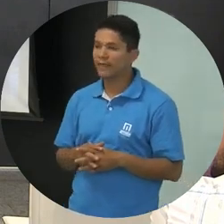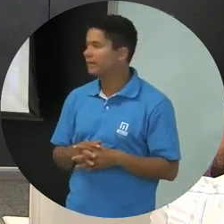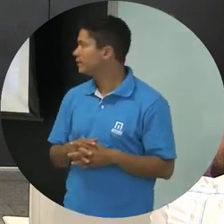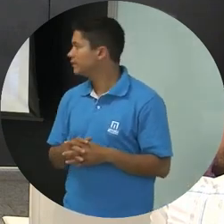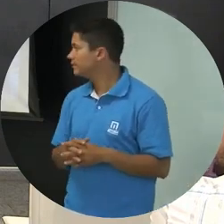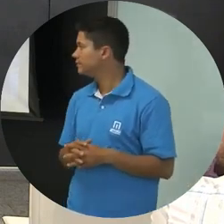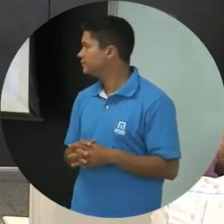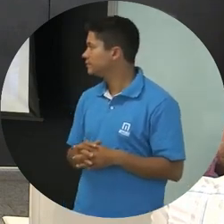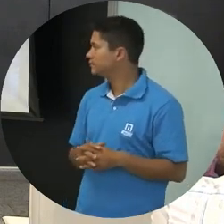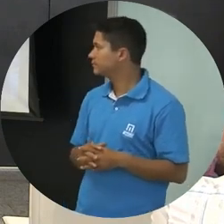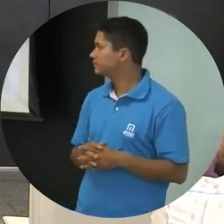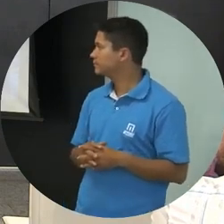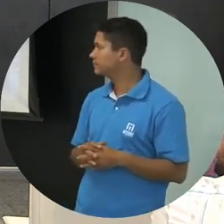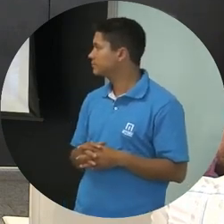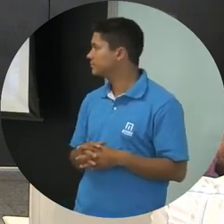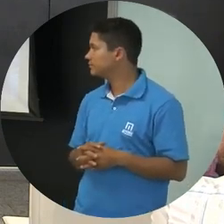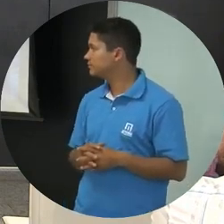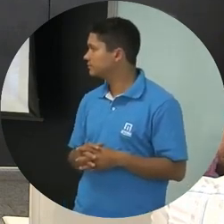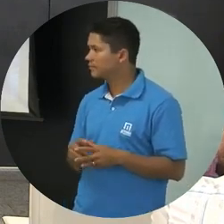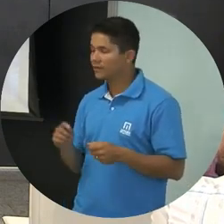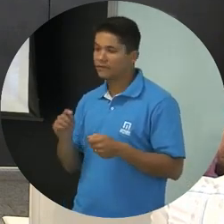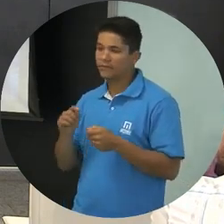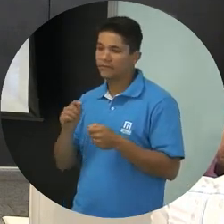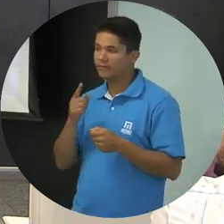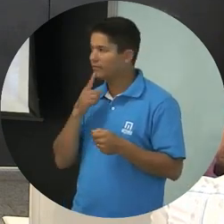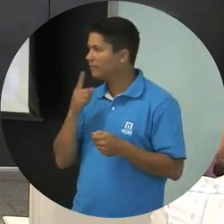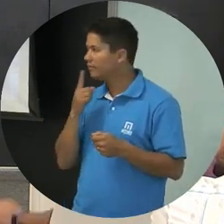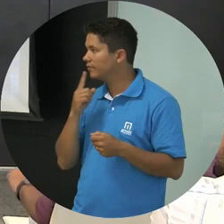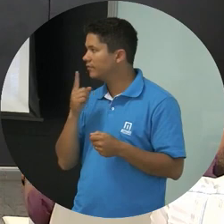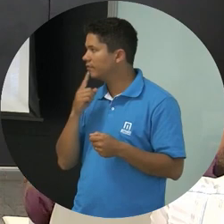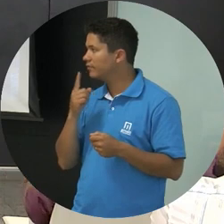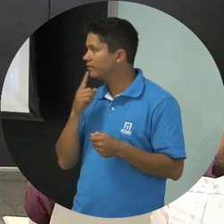Pausinha. O pipi.